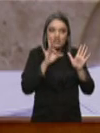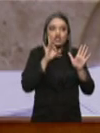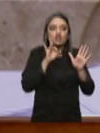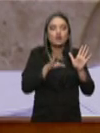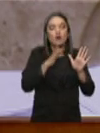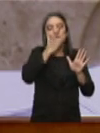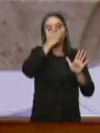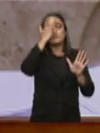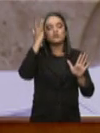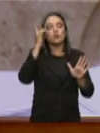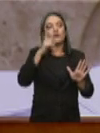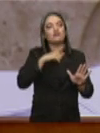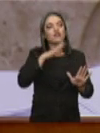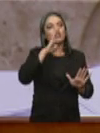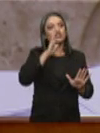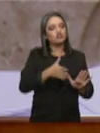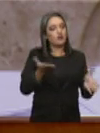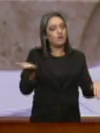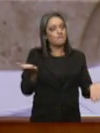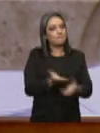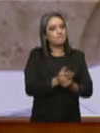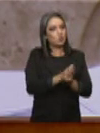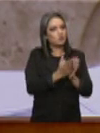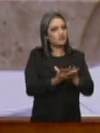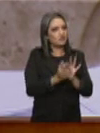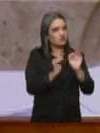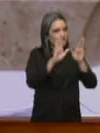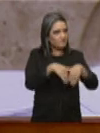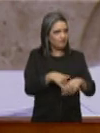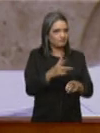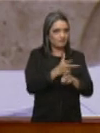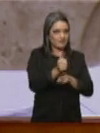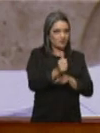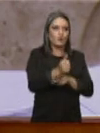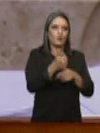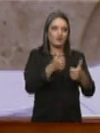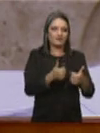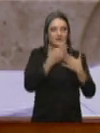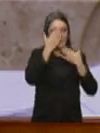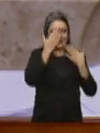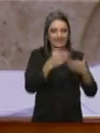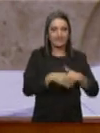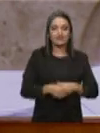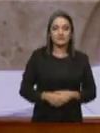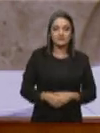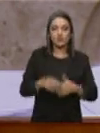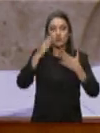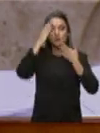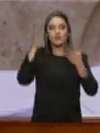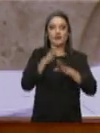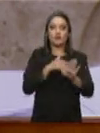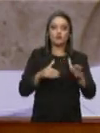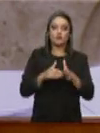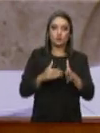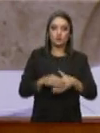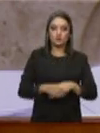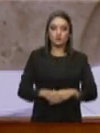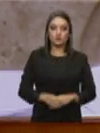contribuinte que tiver a seu favor uma coisa julgada. Certo, tá? Sem dúvida. Agradeço a Vossa Excelência, agradeço a todos.